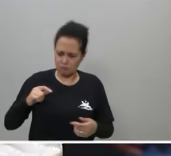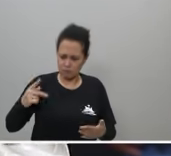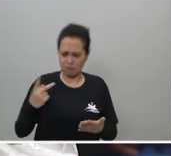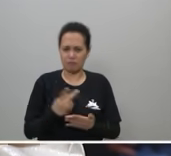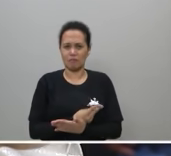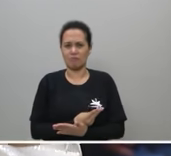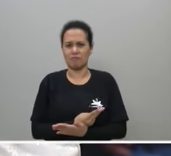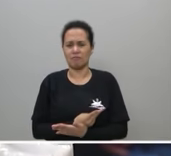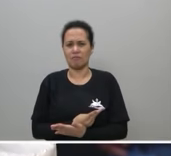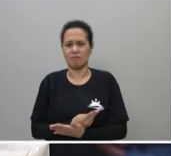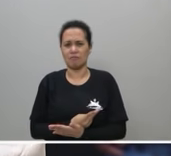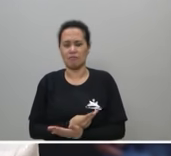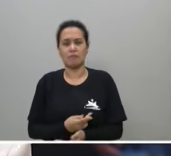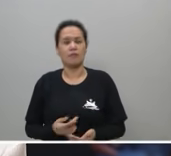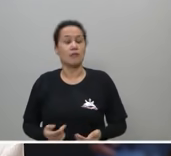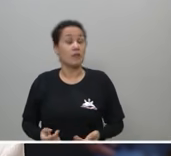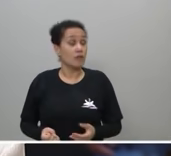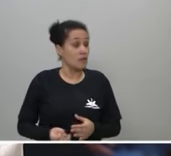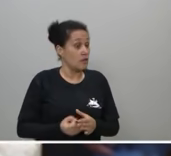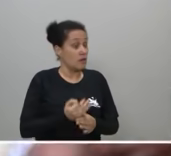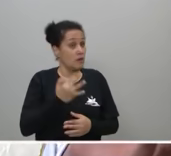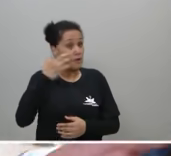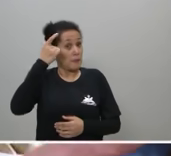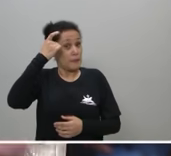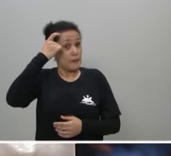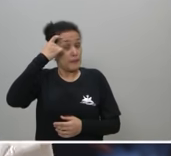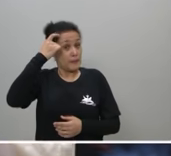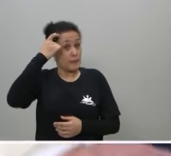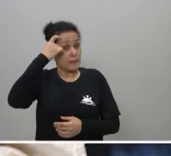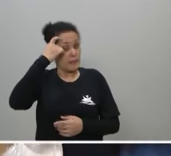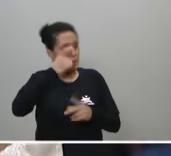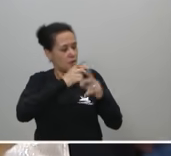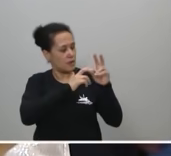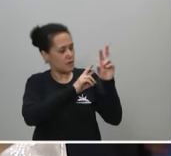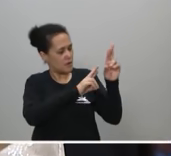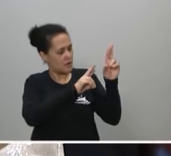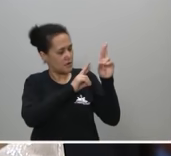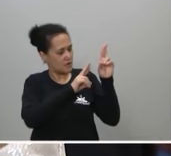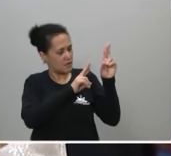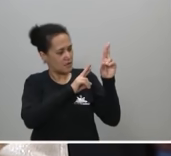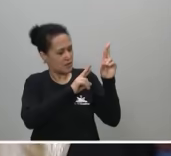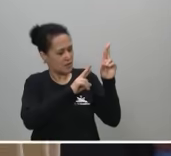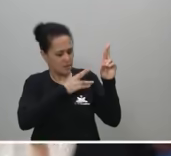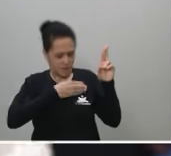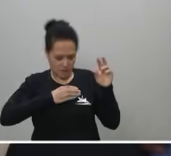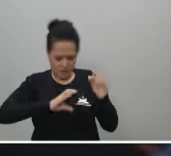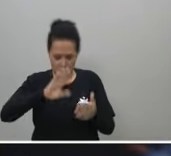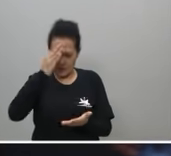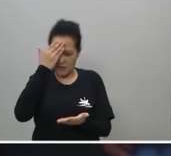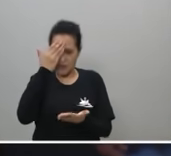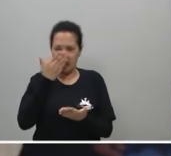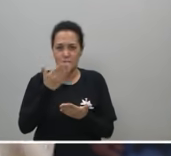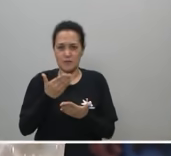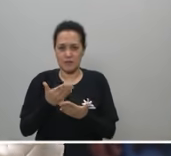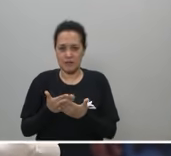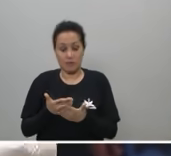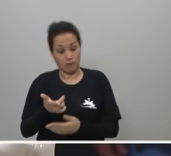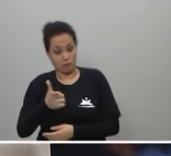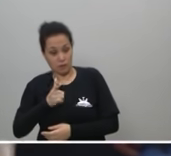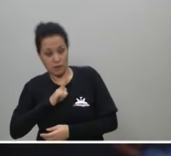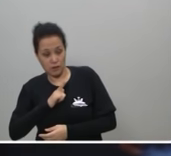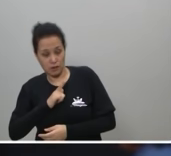a esperança e a confiança é algo que se tem ou não se tem. Se tem e precisa